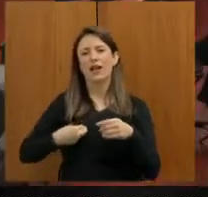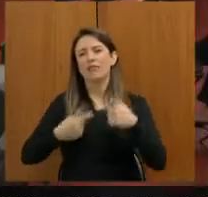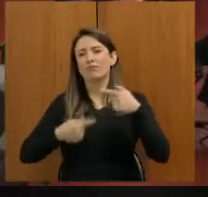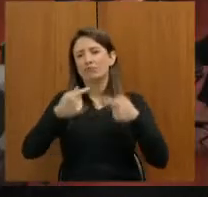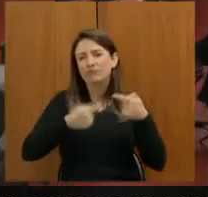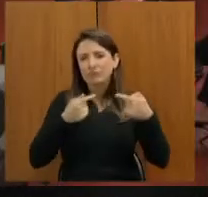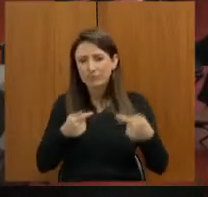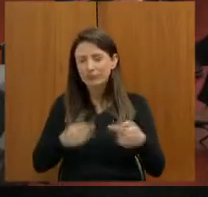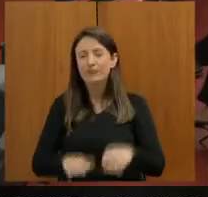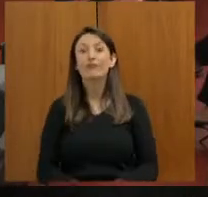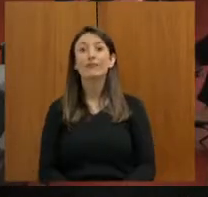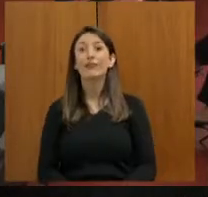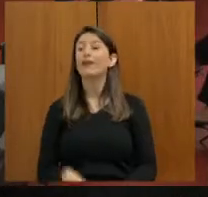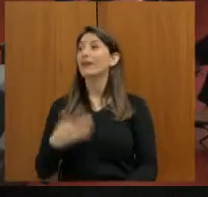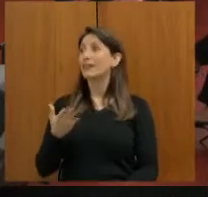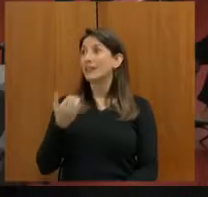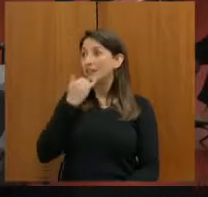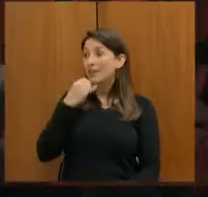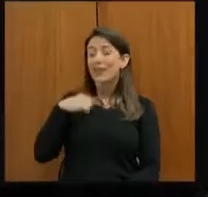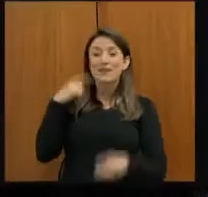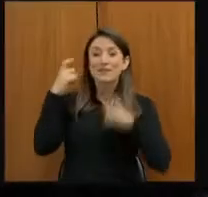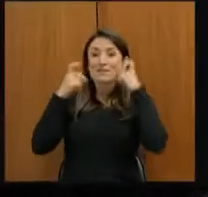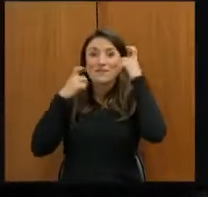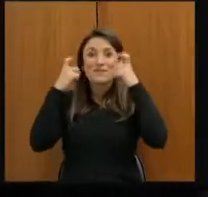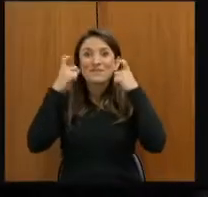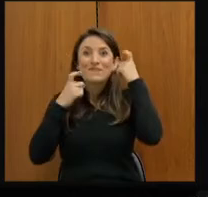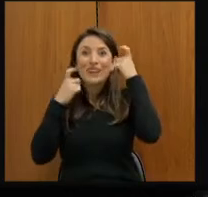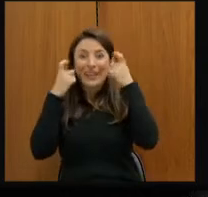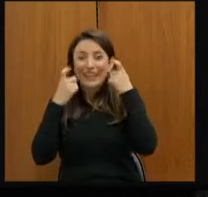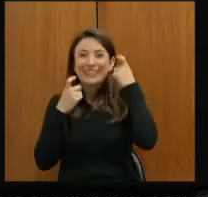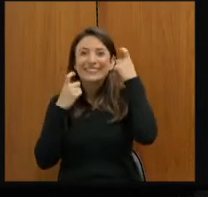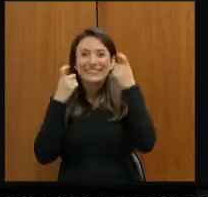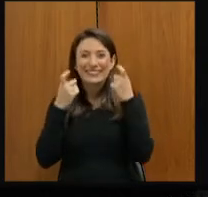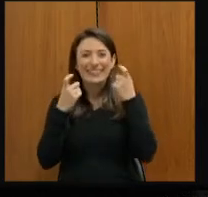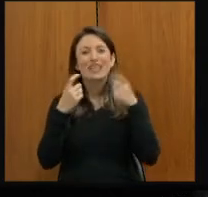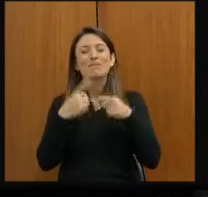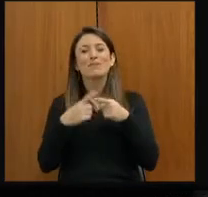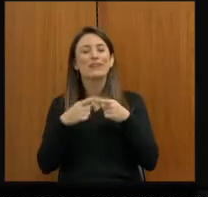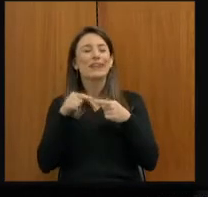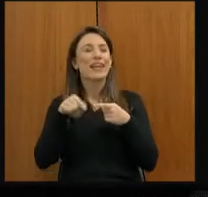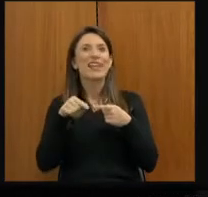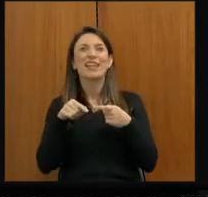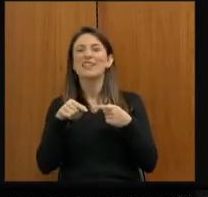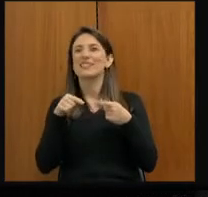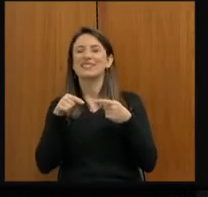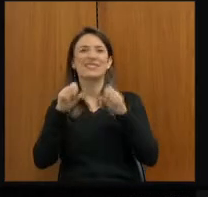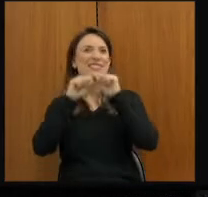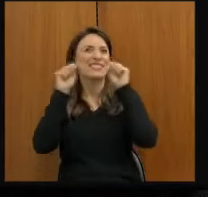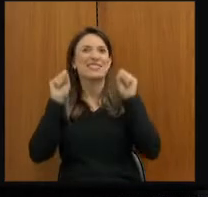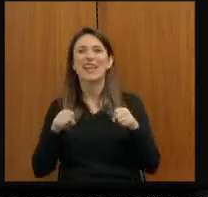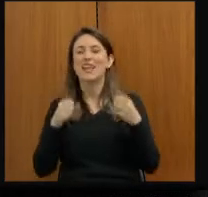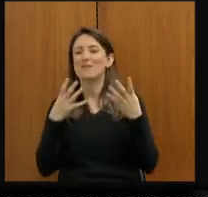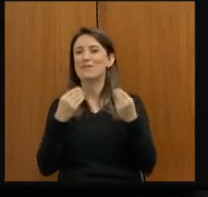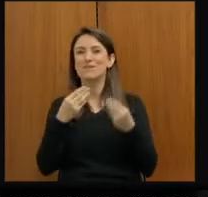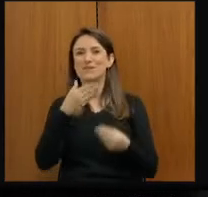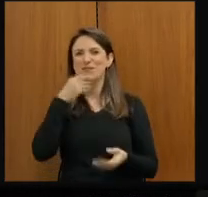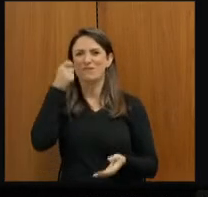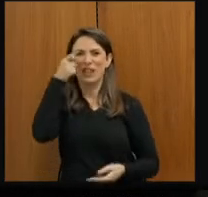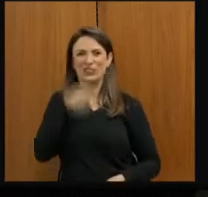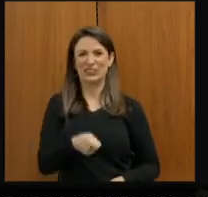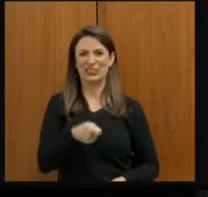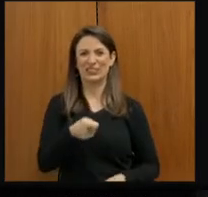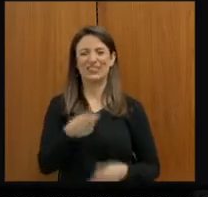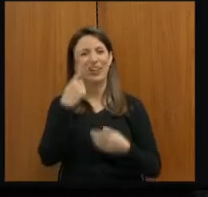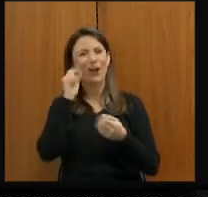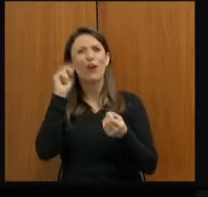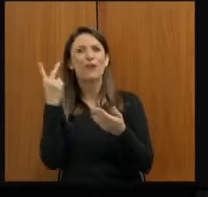até peguei fiquei preocupada de Glória tema aí machista porque na hora que eu vou caiu de